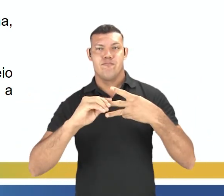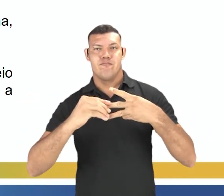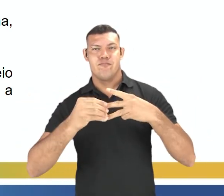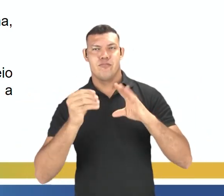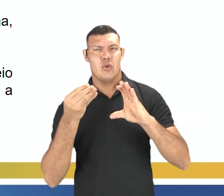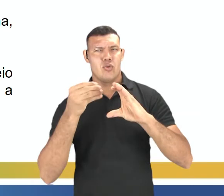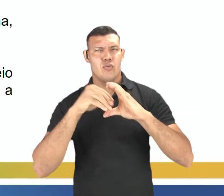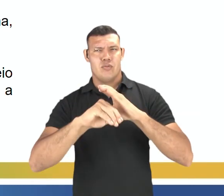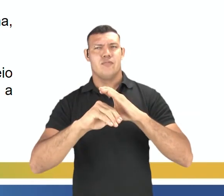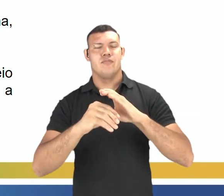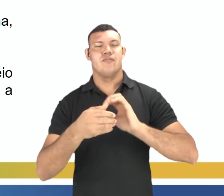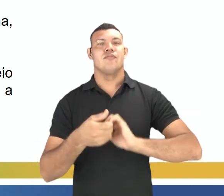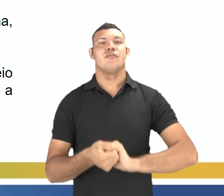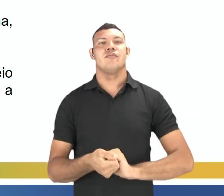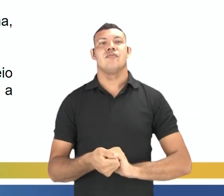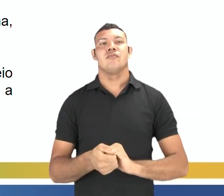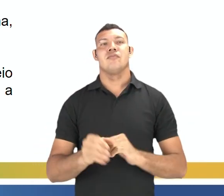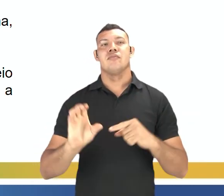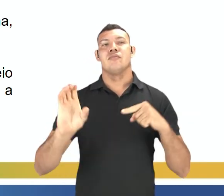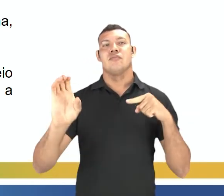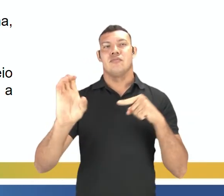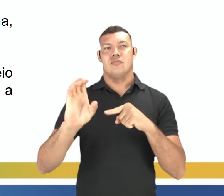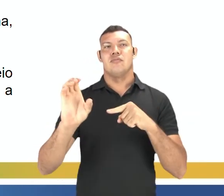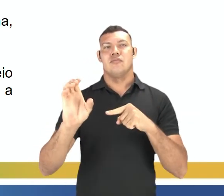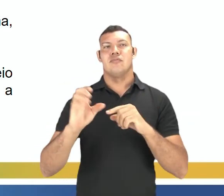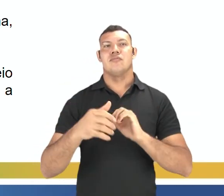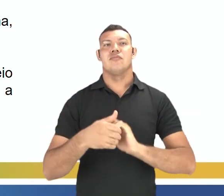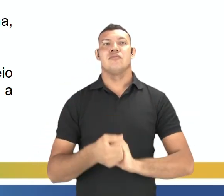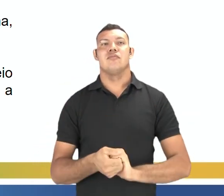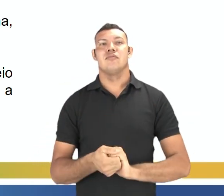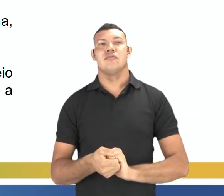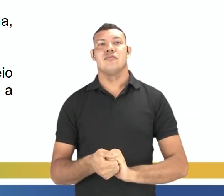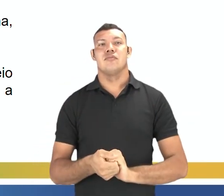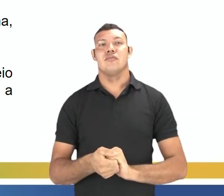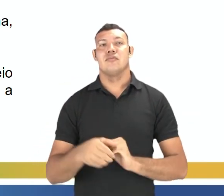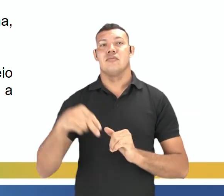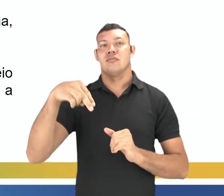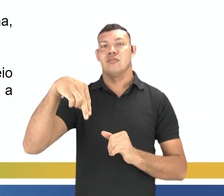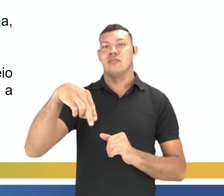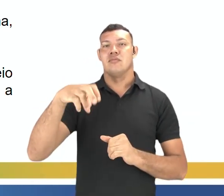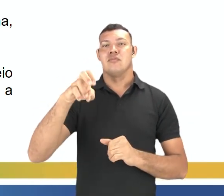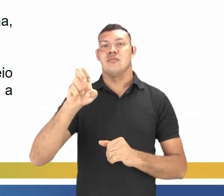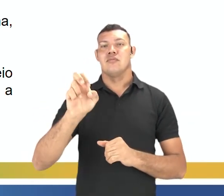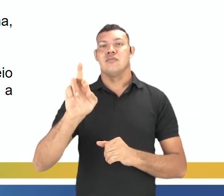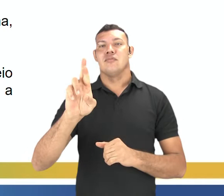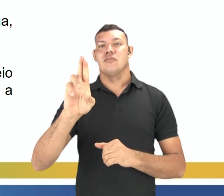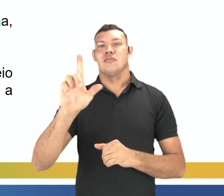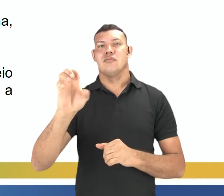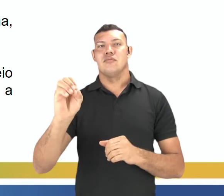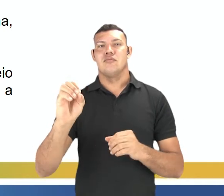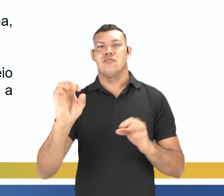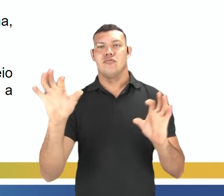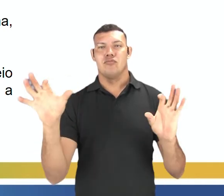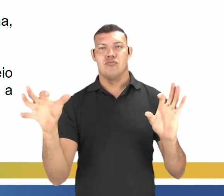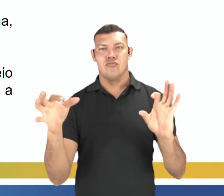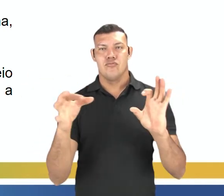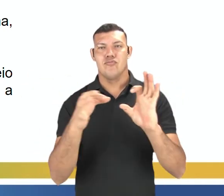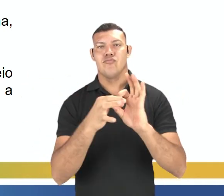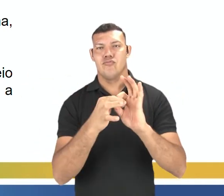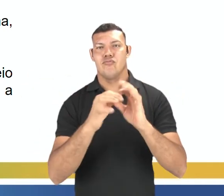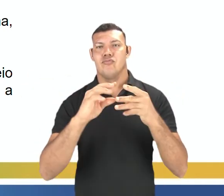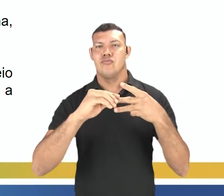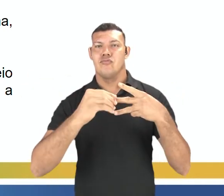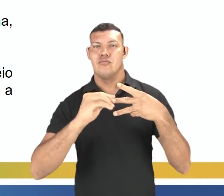célula. Alternativa C, nós temos os neurônios transmissores irão se ligar na membrana da célula